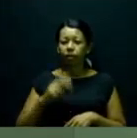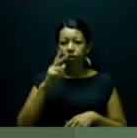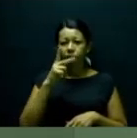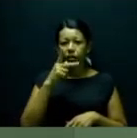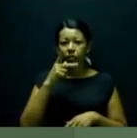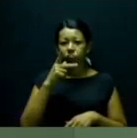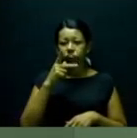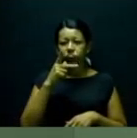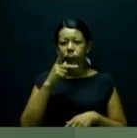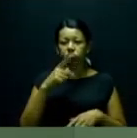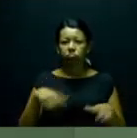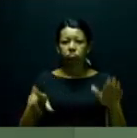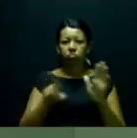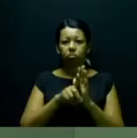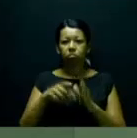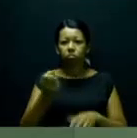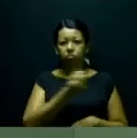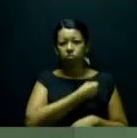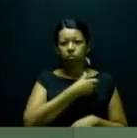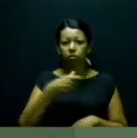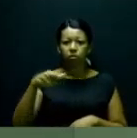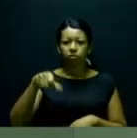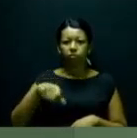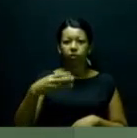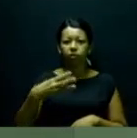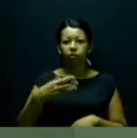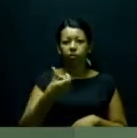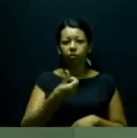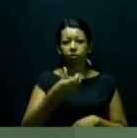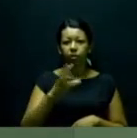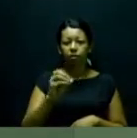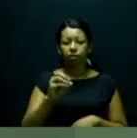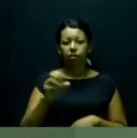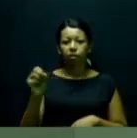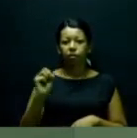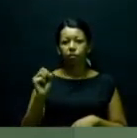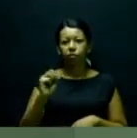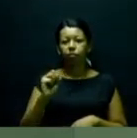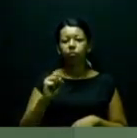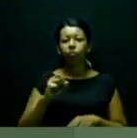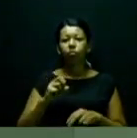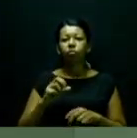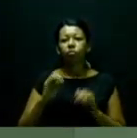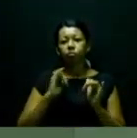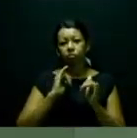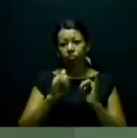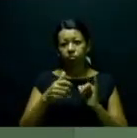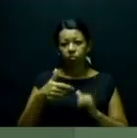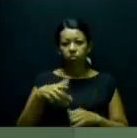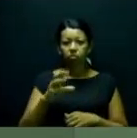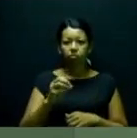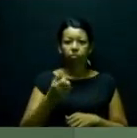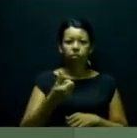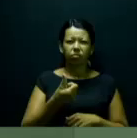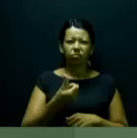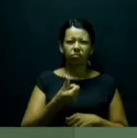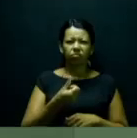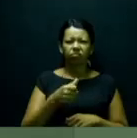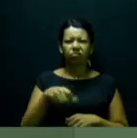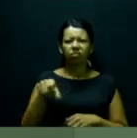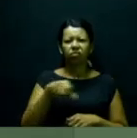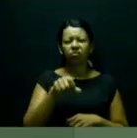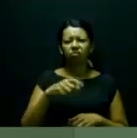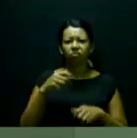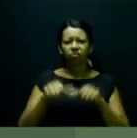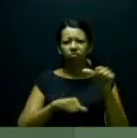decreto número 9.360, de 8 de junho de 2009, regulamento os artigos 28 e 29 da